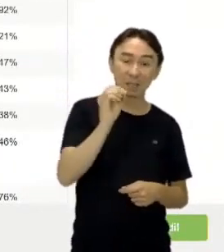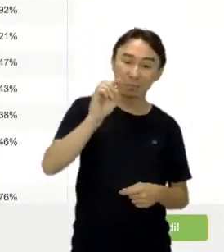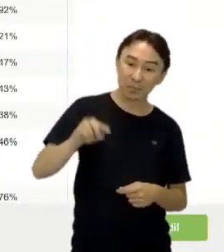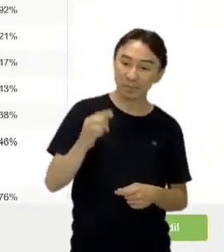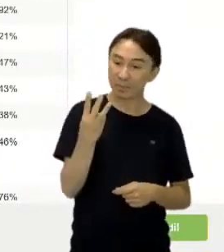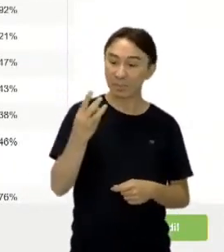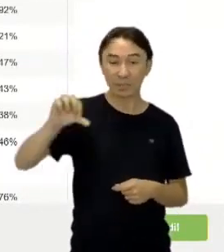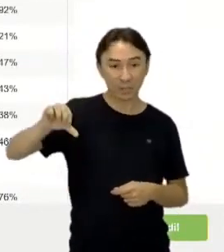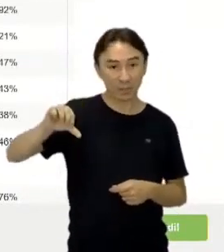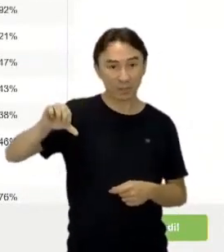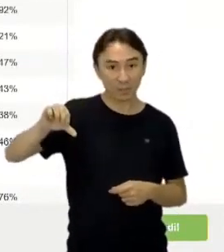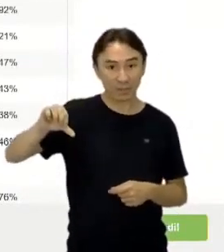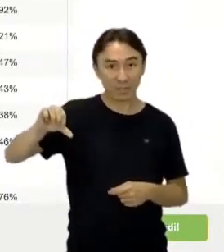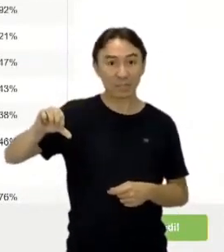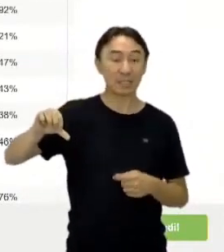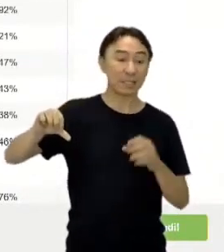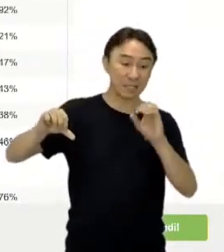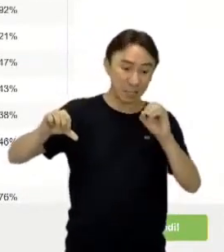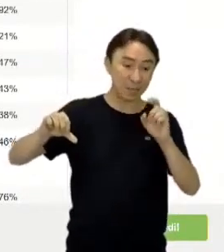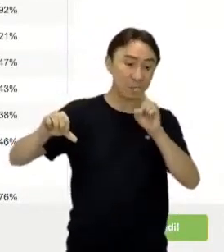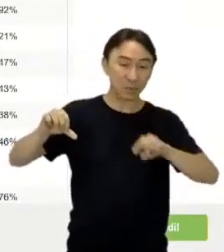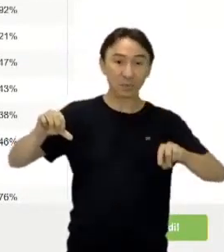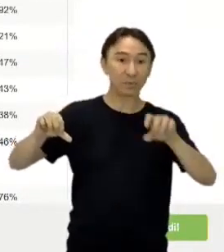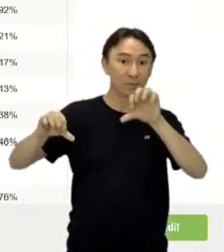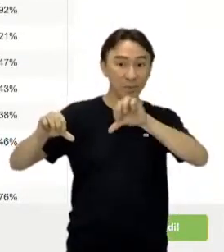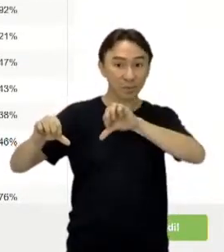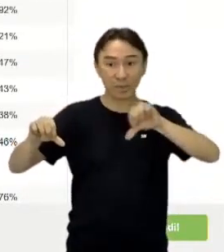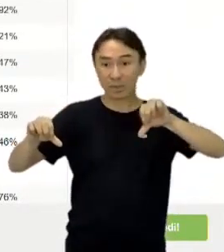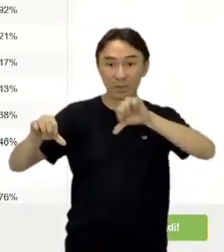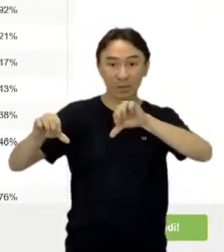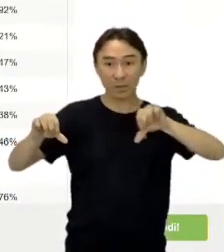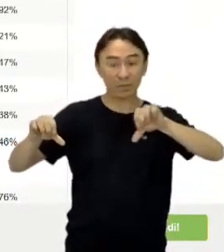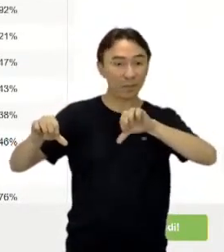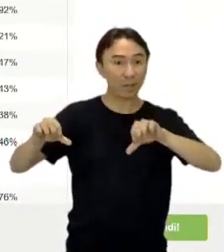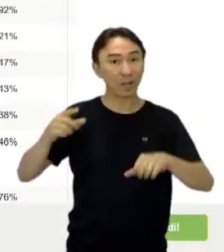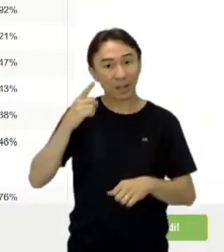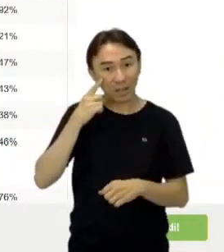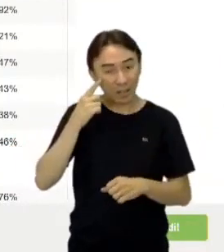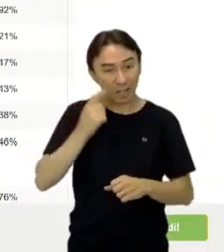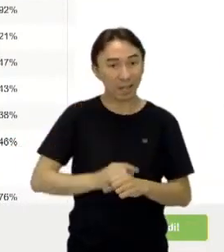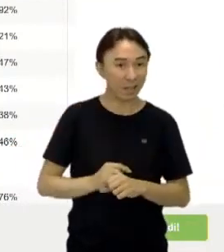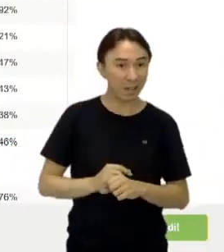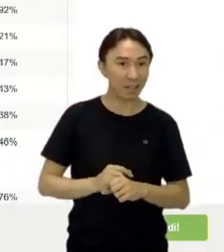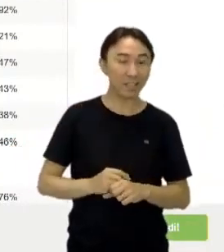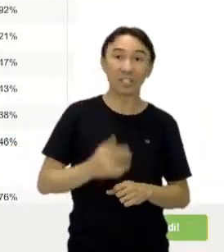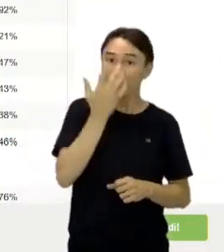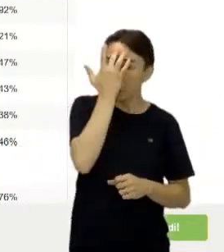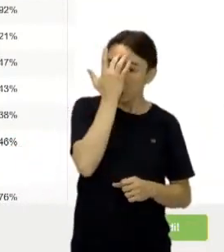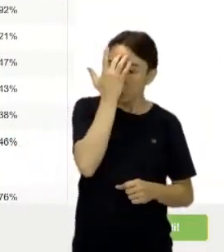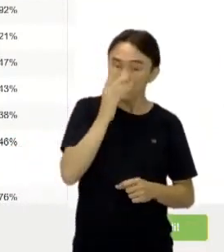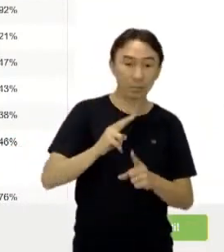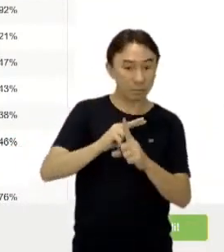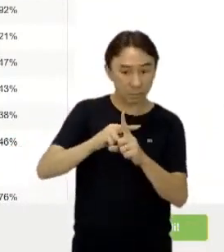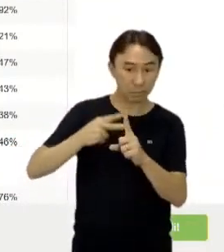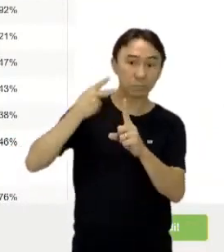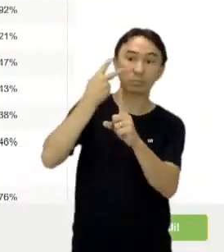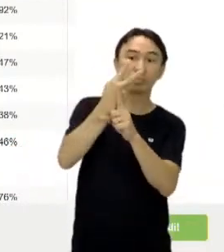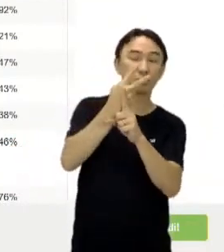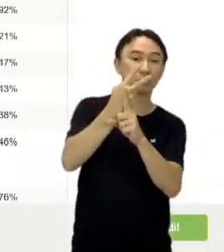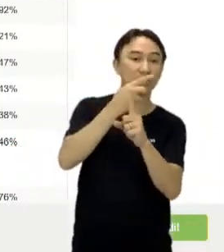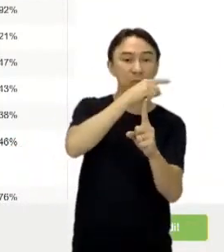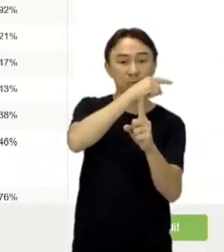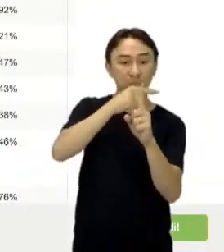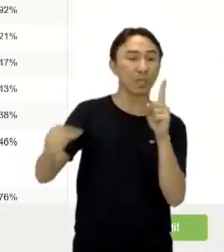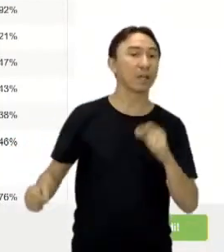0,99. Então, é 2,5 vezes o crescimento vegetativo da Índia em relação à China. Por isso que se tem